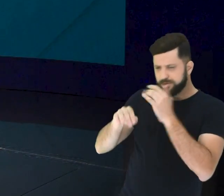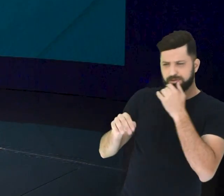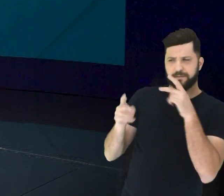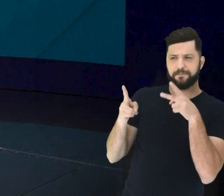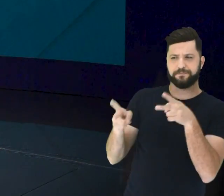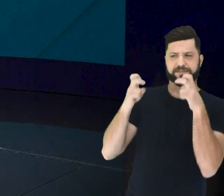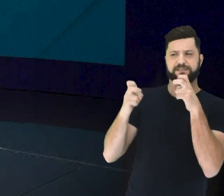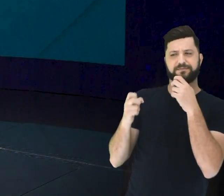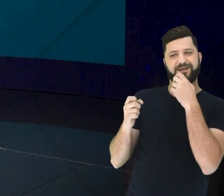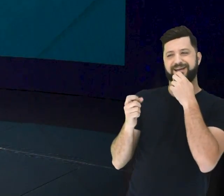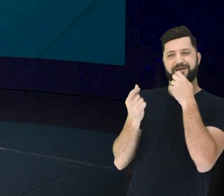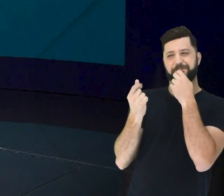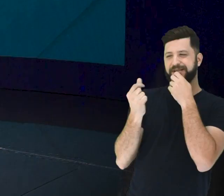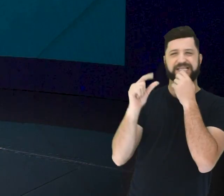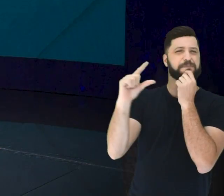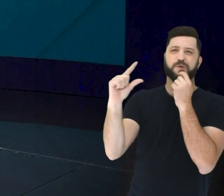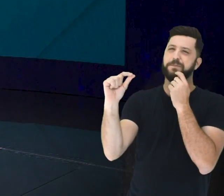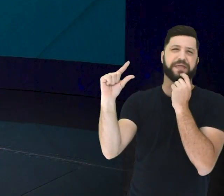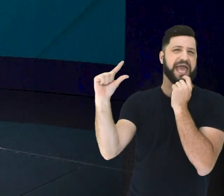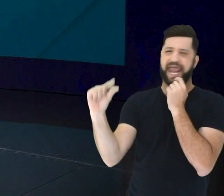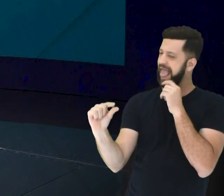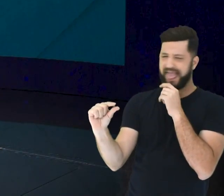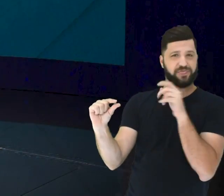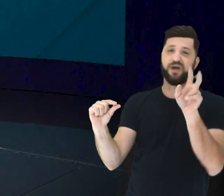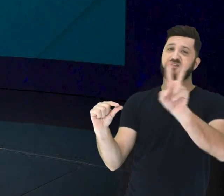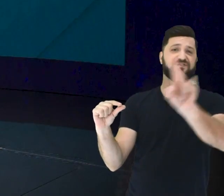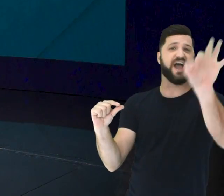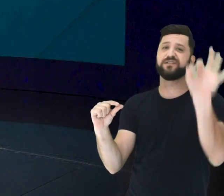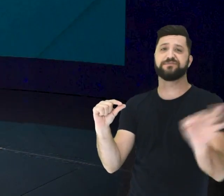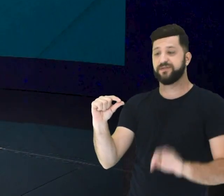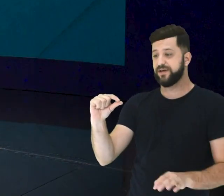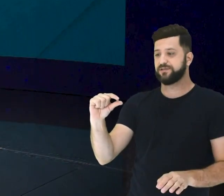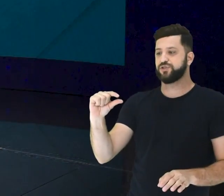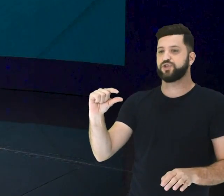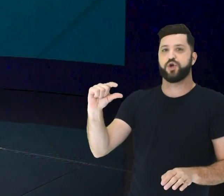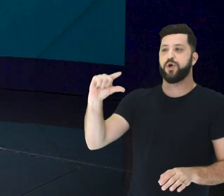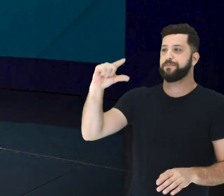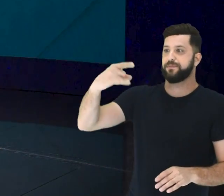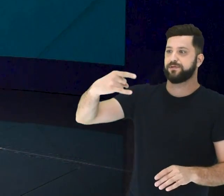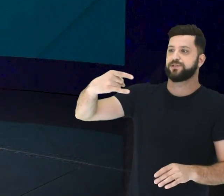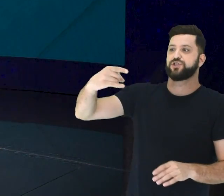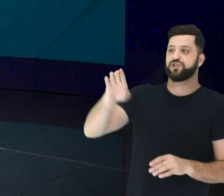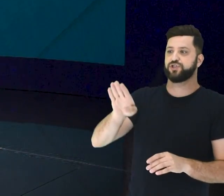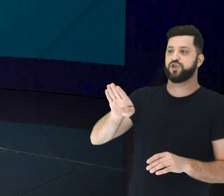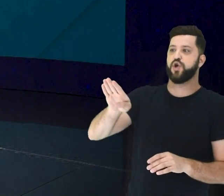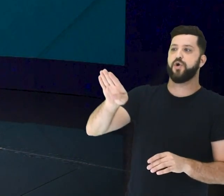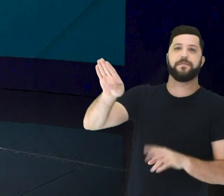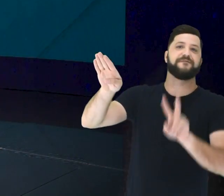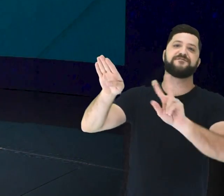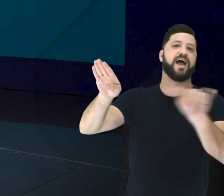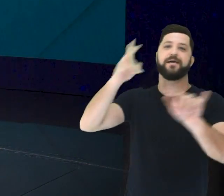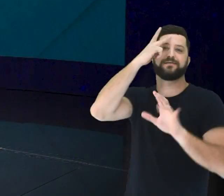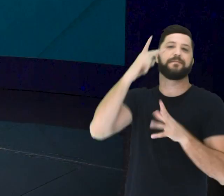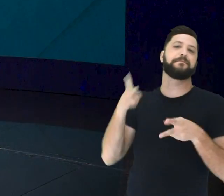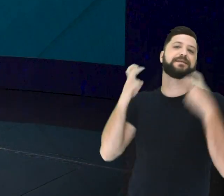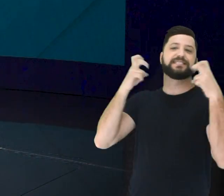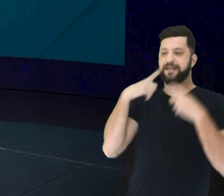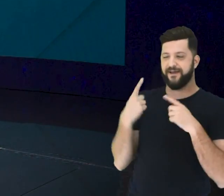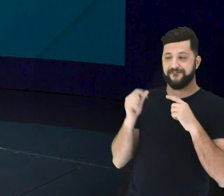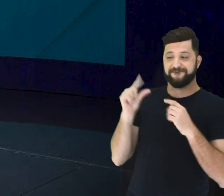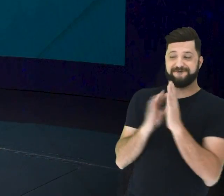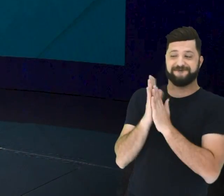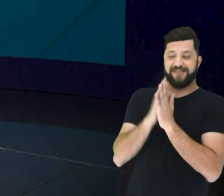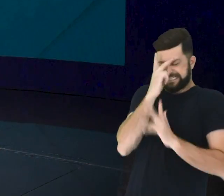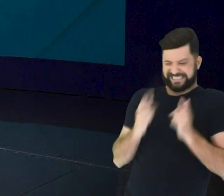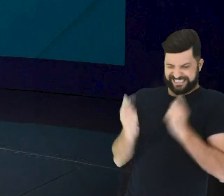esse preço Deixa de ser justo o mercado tende a buscar de forma abrupta um preço justo novamente imagina o mercado lateral por